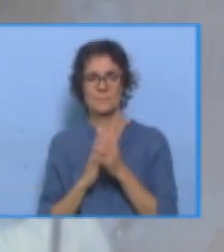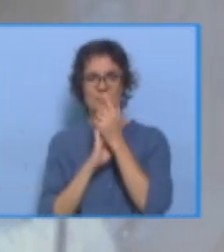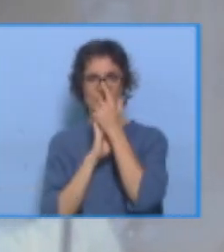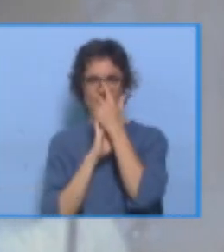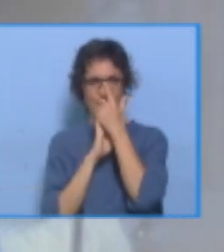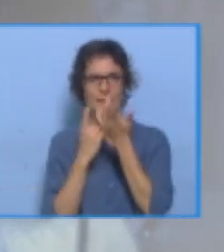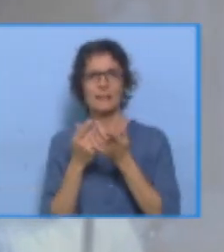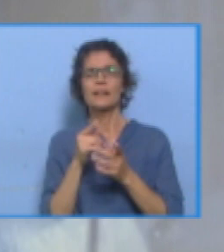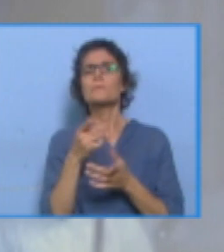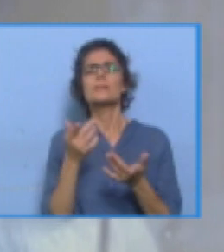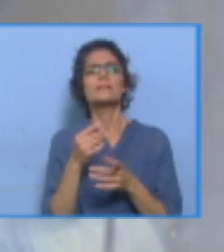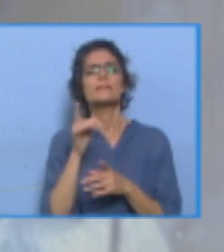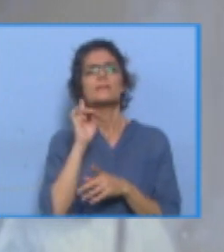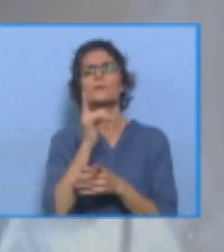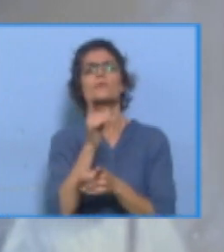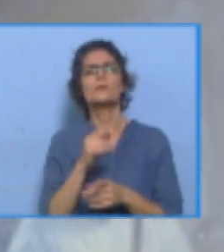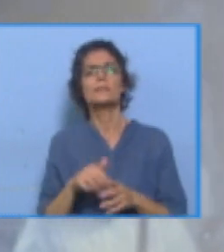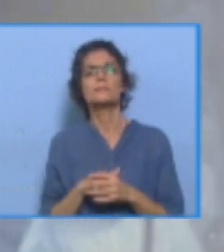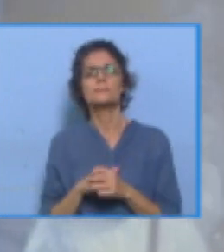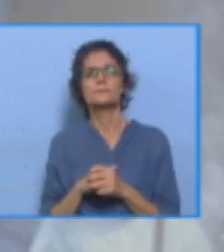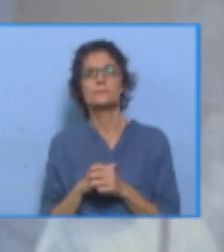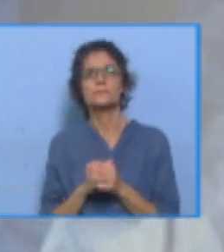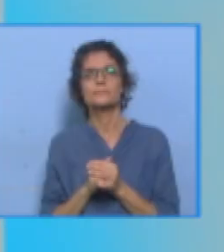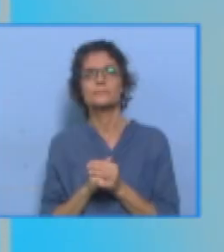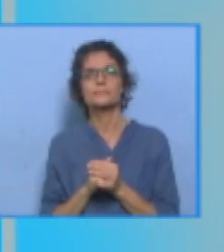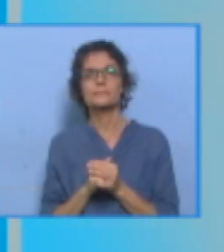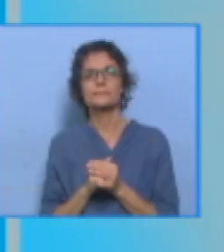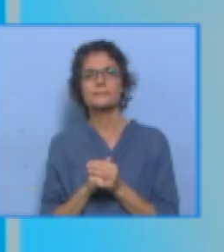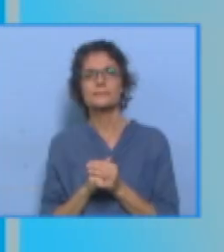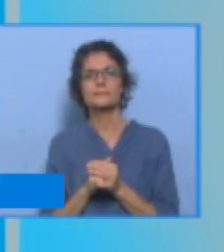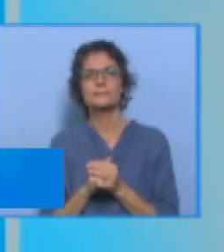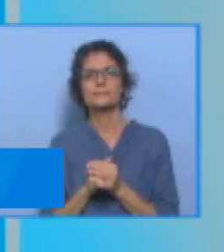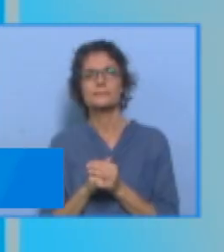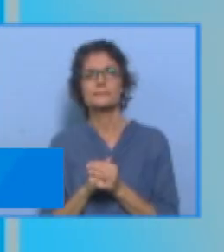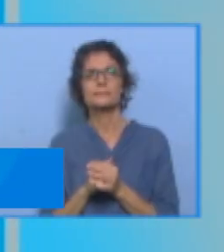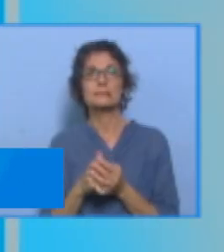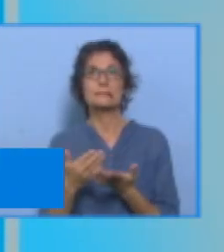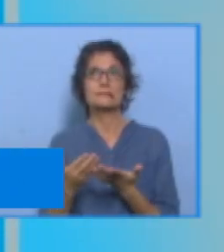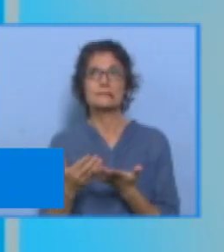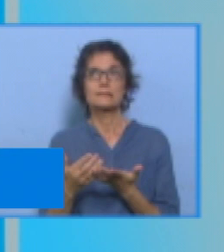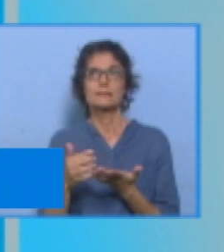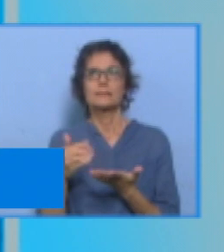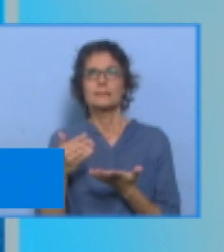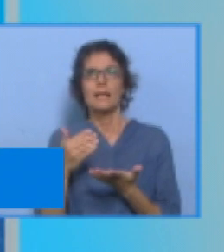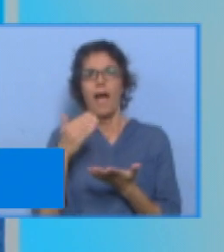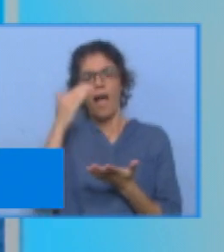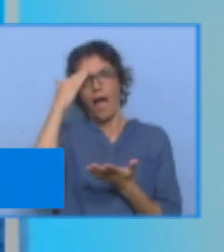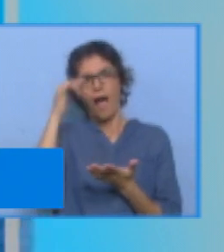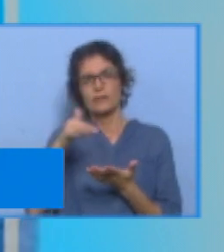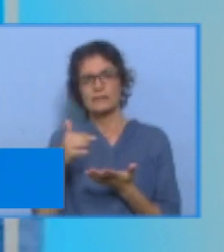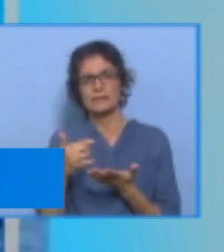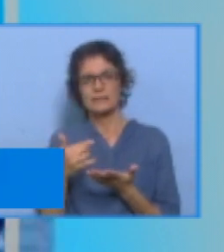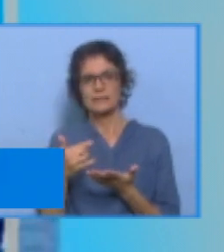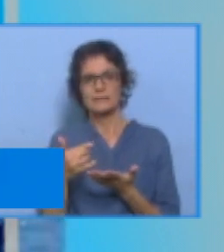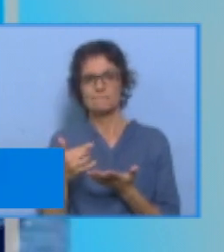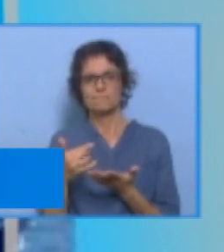Miguel, e para ti o que é importante estar nas equipas? O que é que te ajuda na vida? Aqui é sobretudo, também pegando isto que estávamos aqui a conversar há